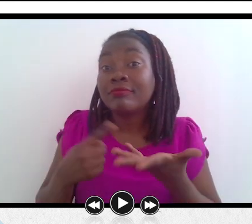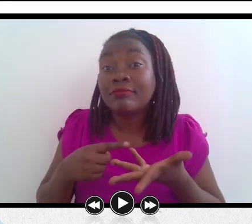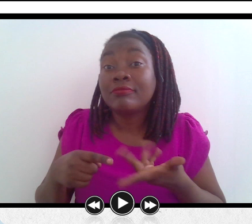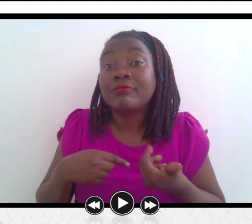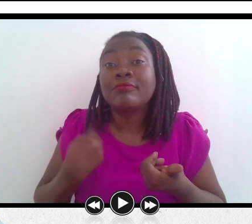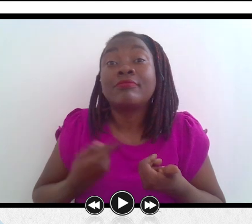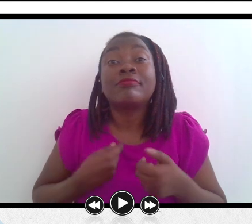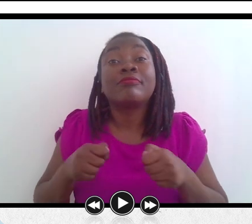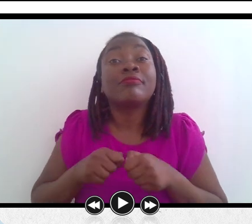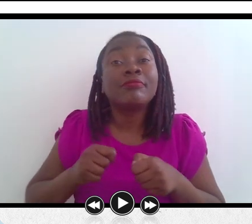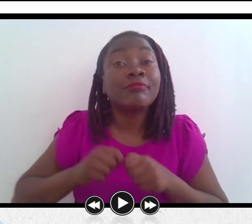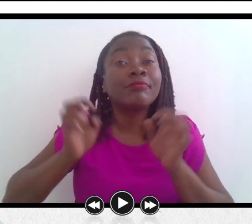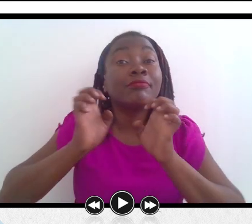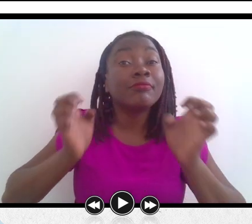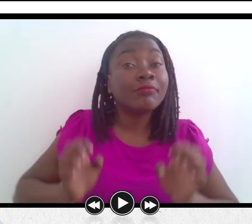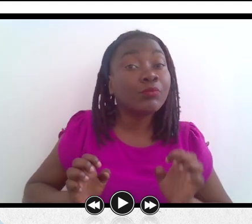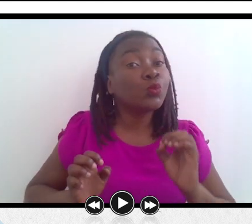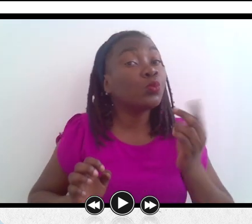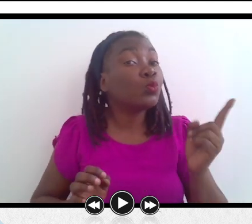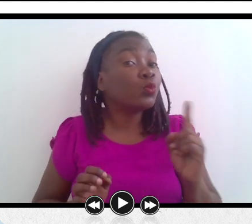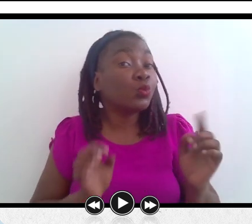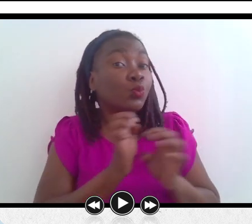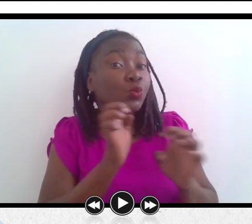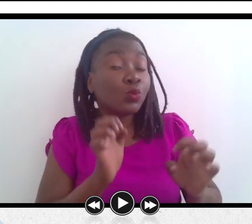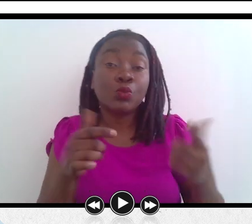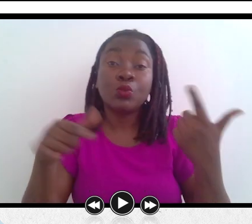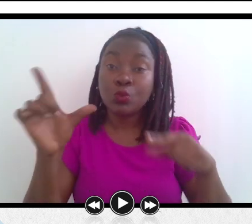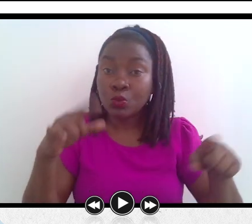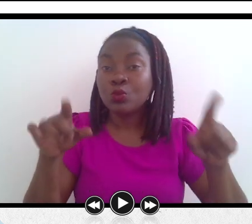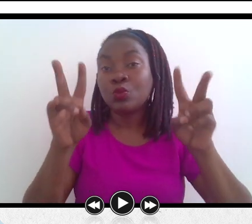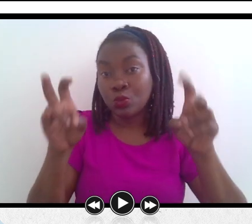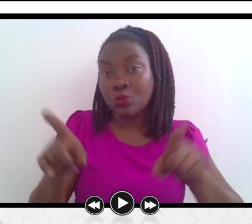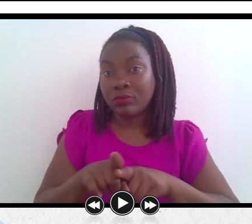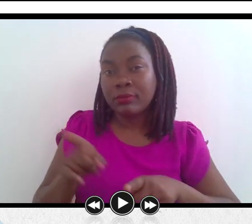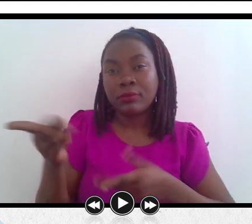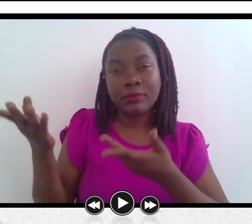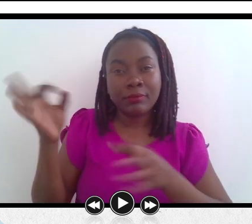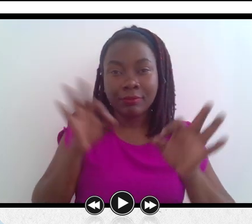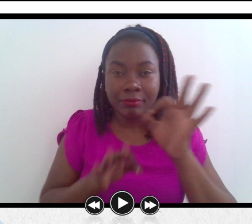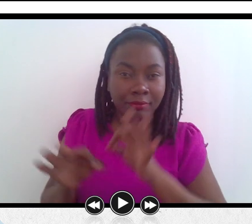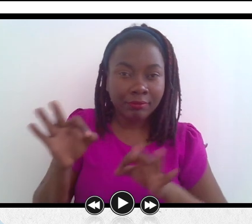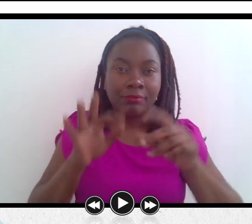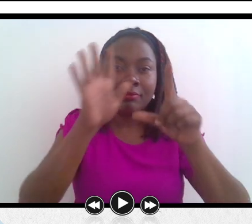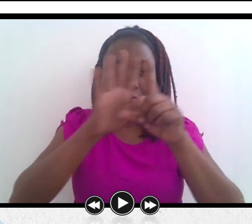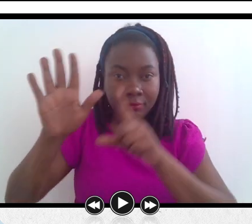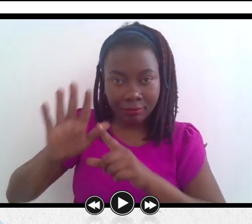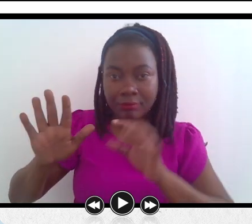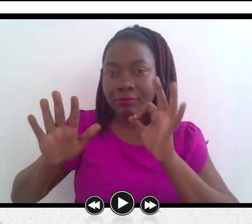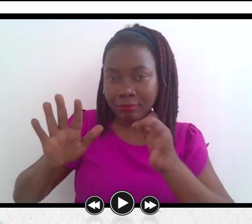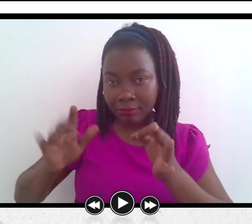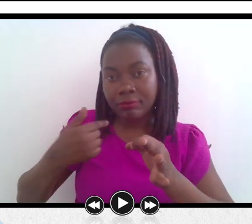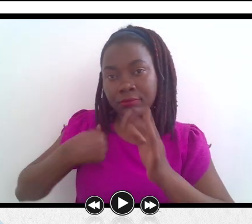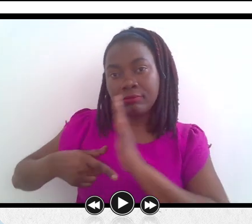que nós vamos fazer, estruturais ou não estruturais, dentre outras questões. Ele é um plano setorial, como eu